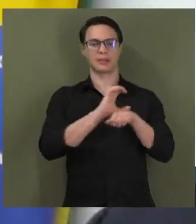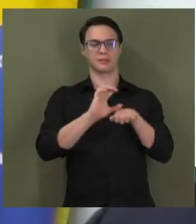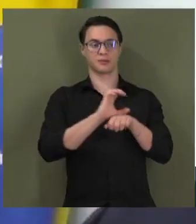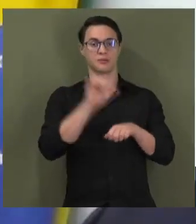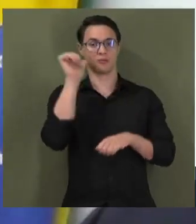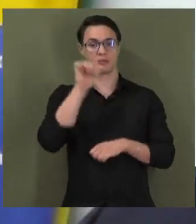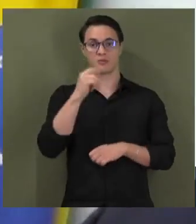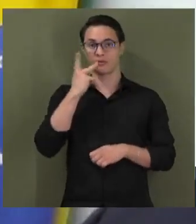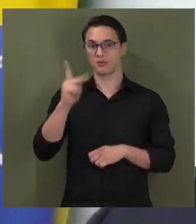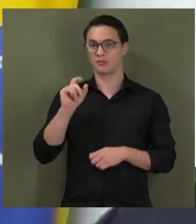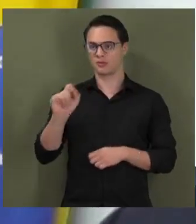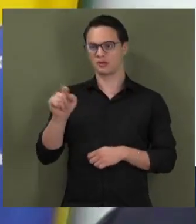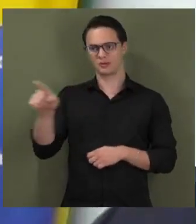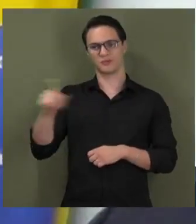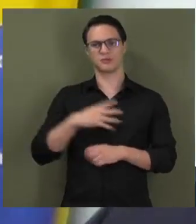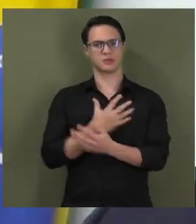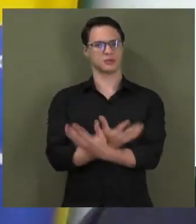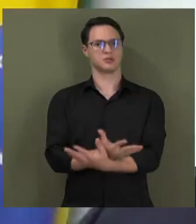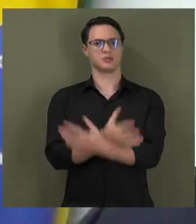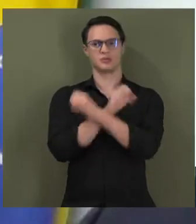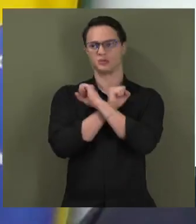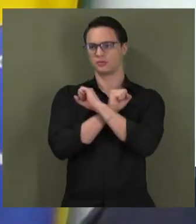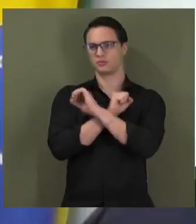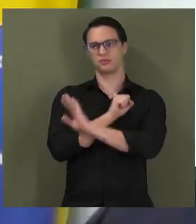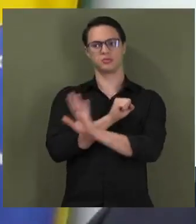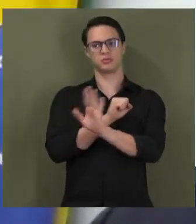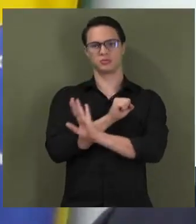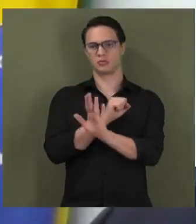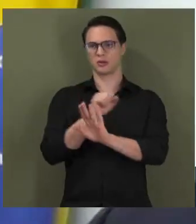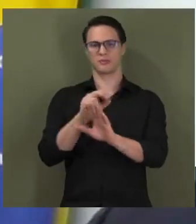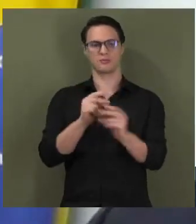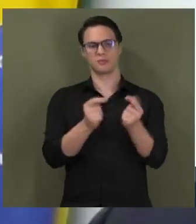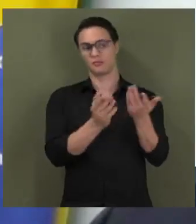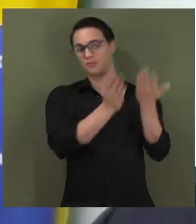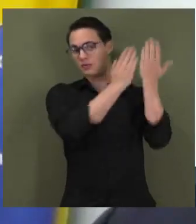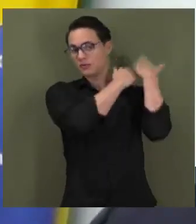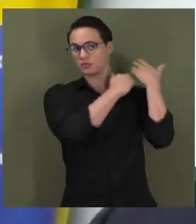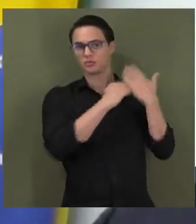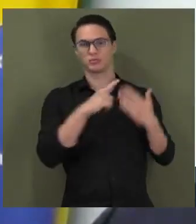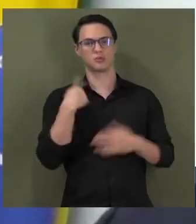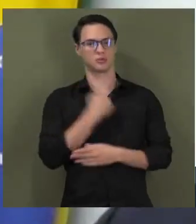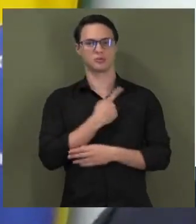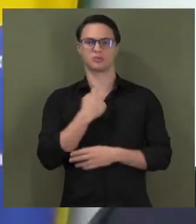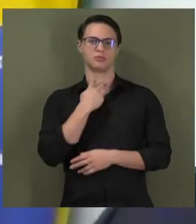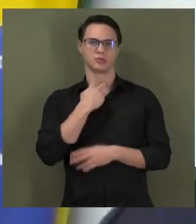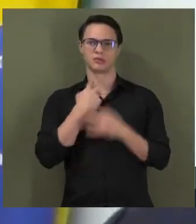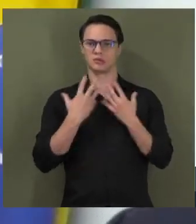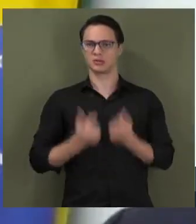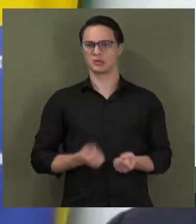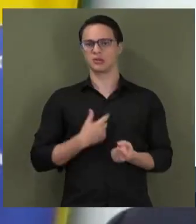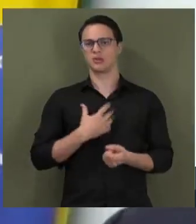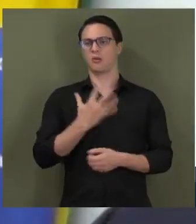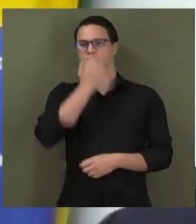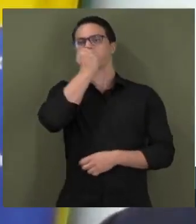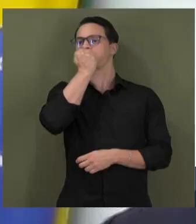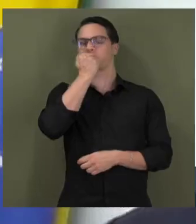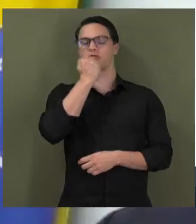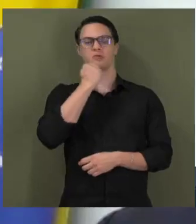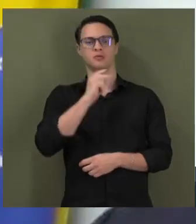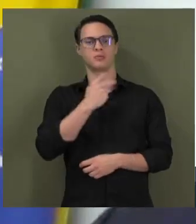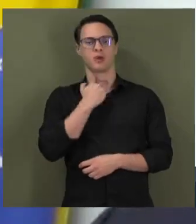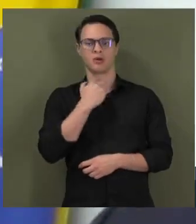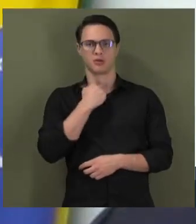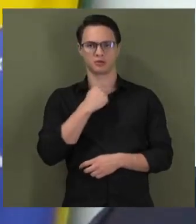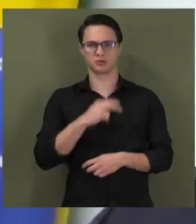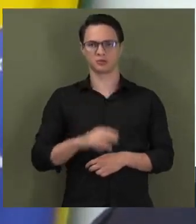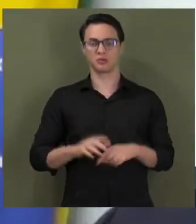não, censura foi uma coisa, um recado que passou. Censura é inadmissível, cala a boca já morreu, mas até